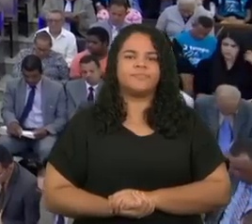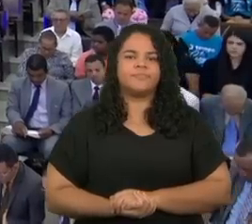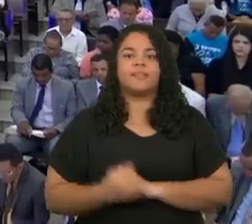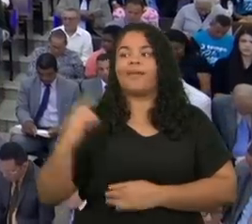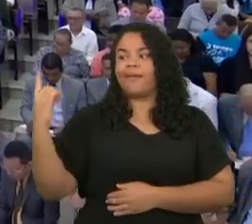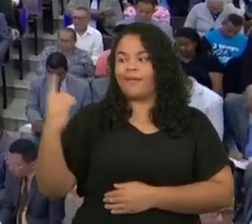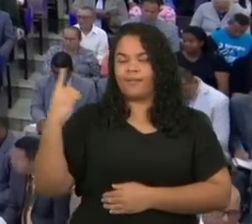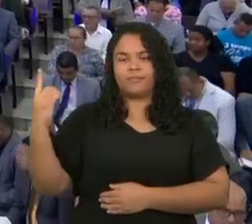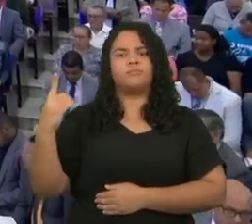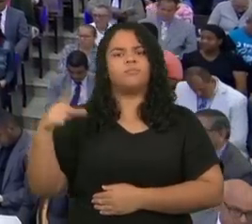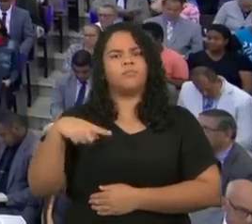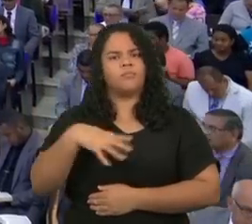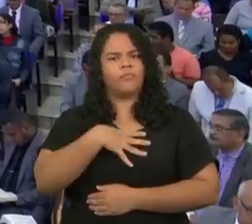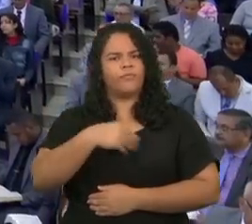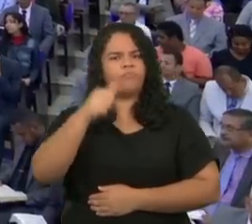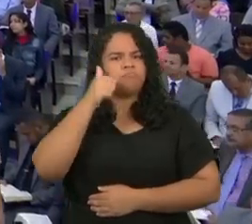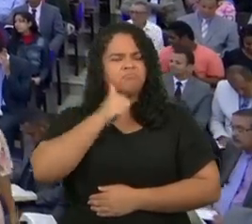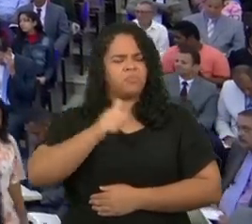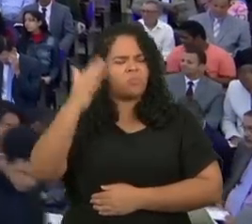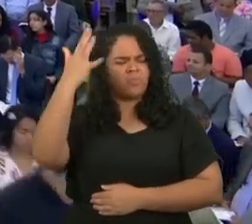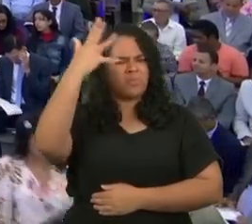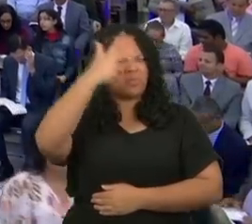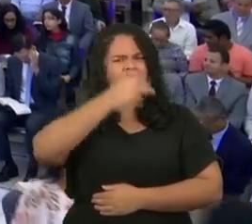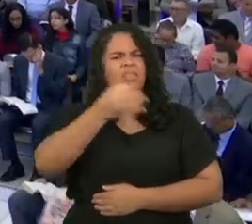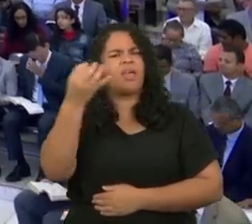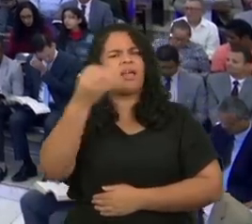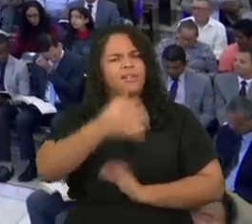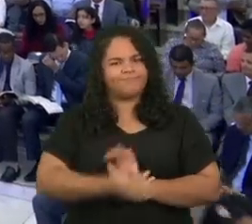ou seja linda cujo nome era